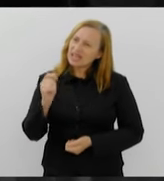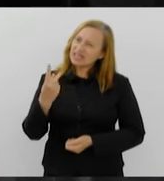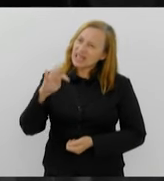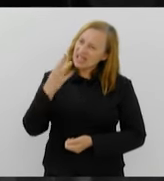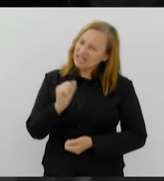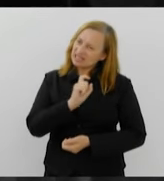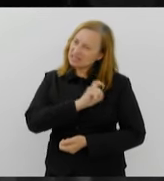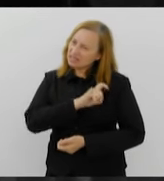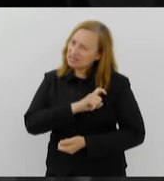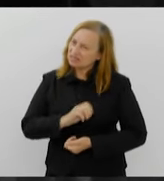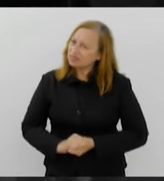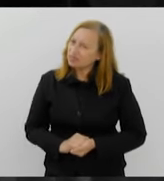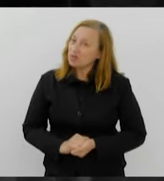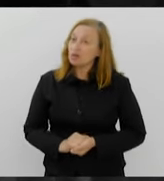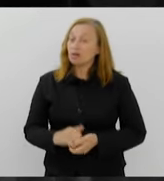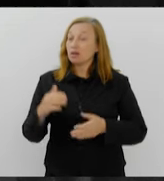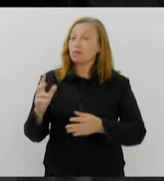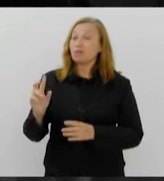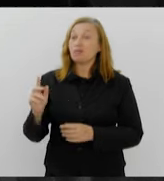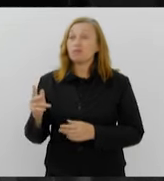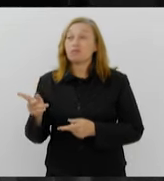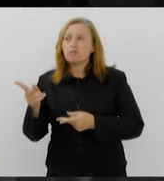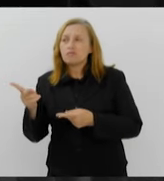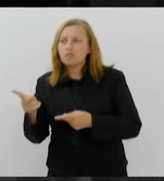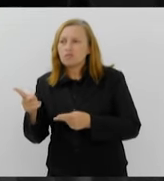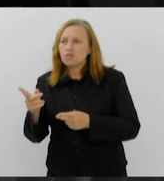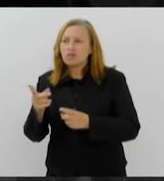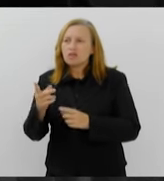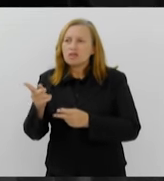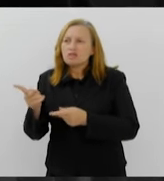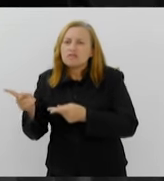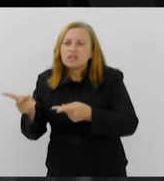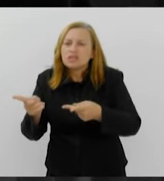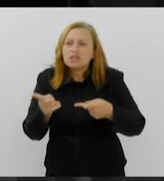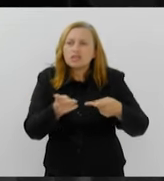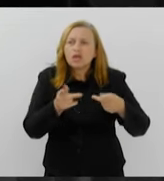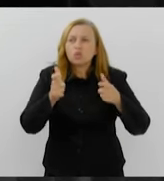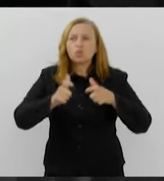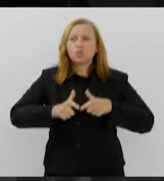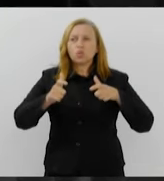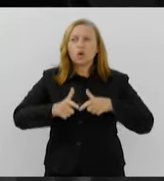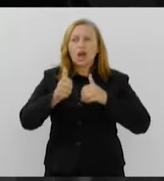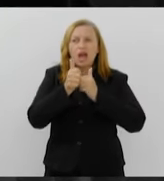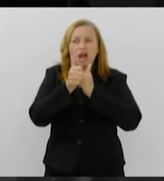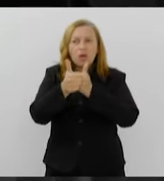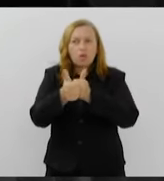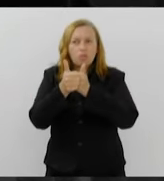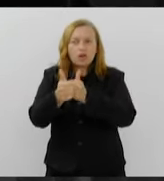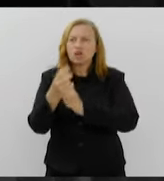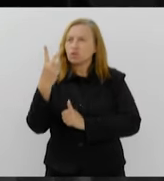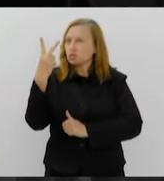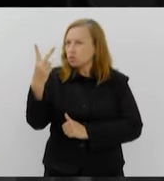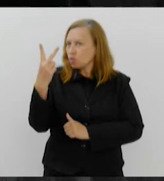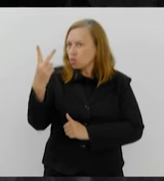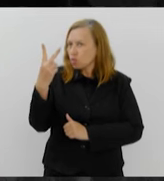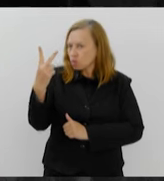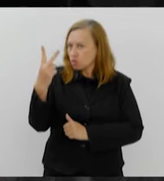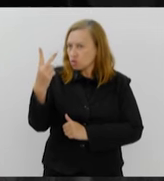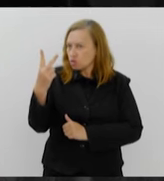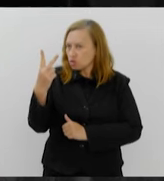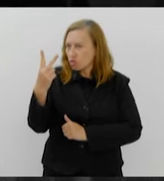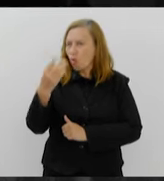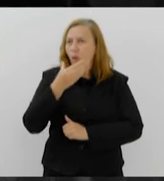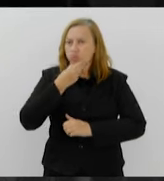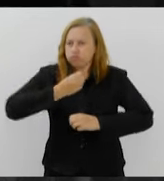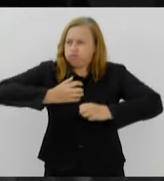canalha andando em volta do evento do meu irmão acompanhado de dois indivíduos dois brutamontes